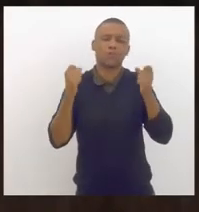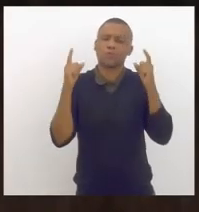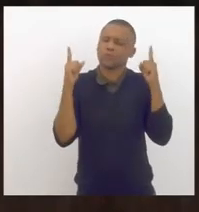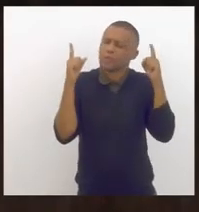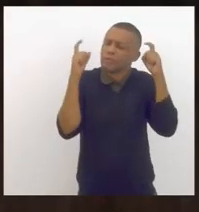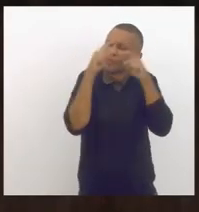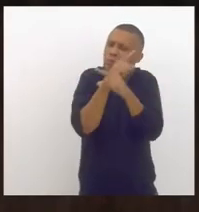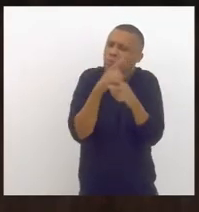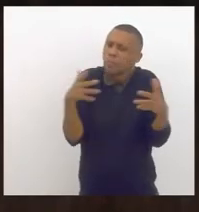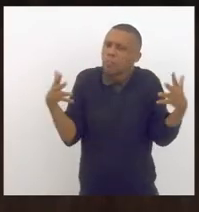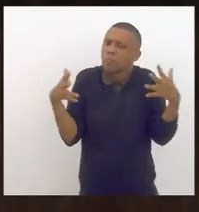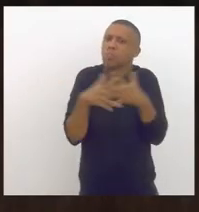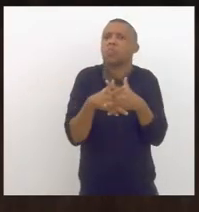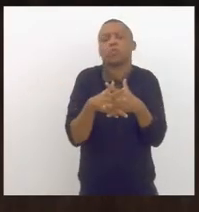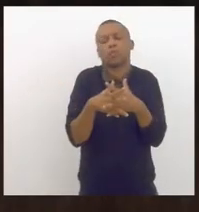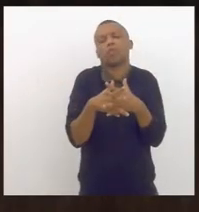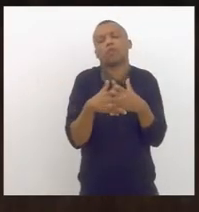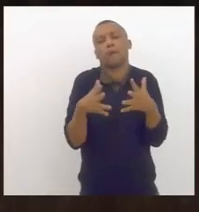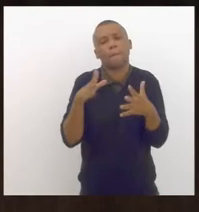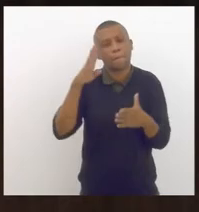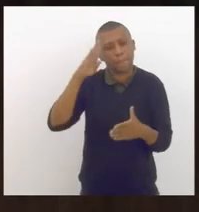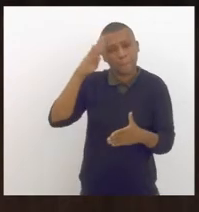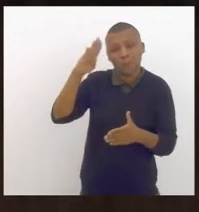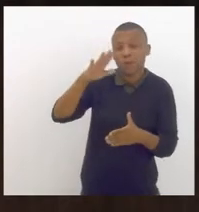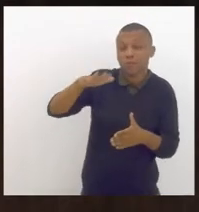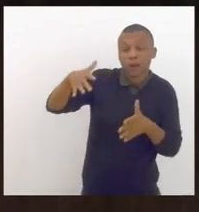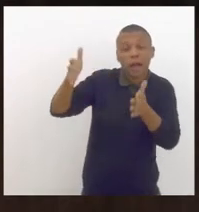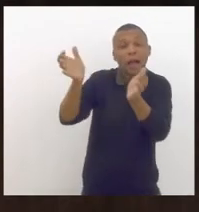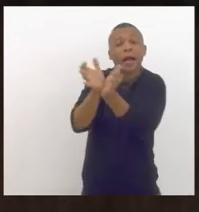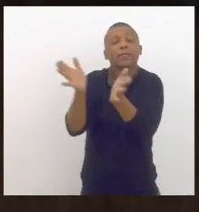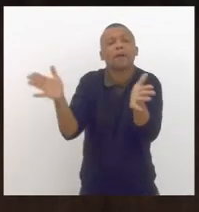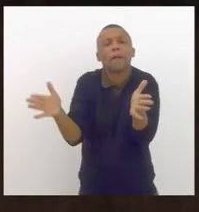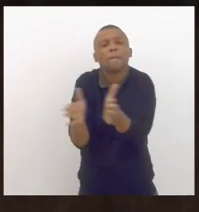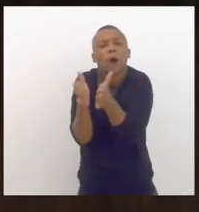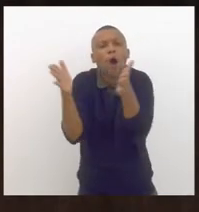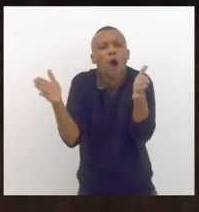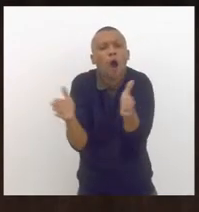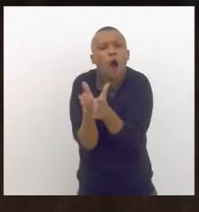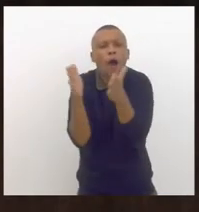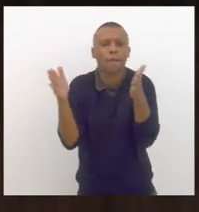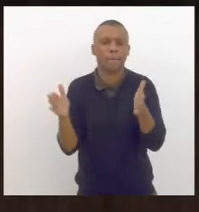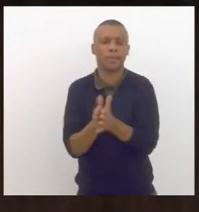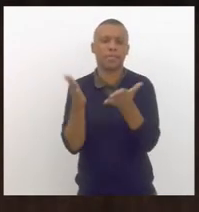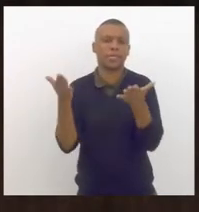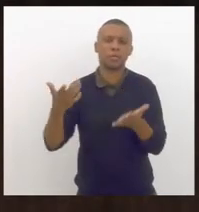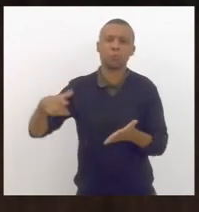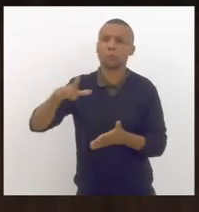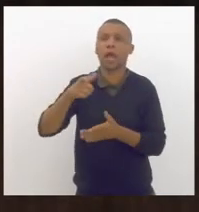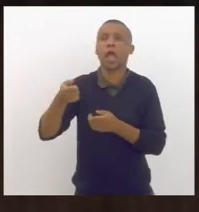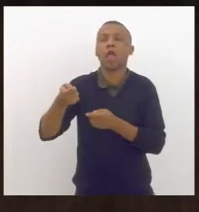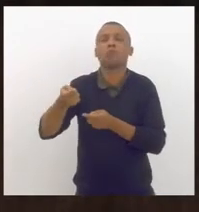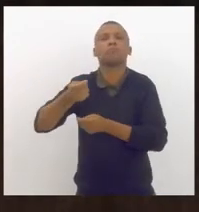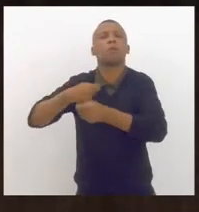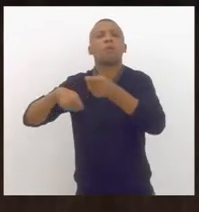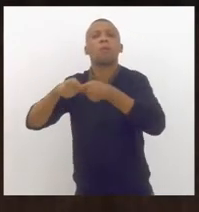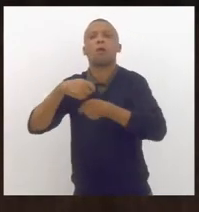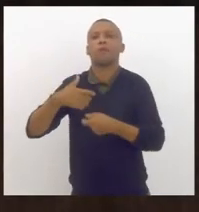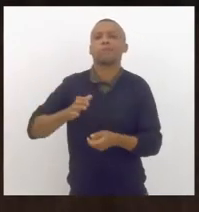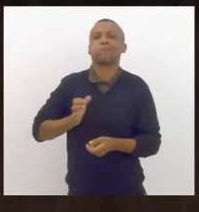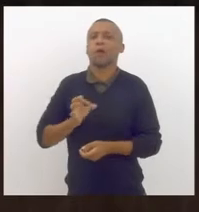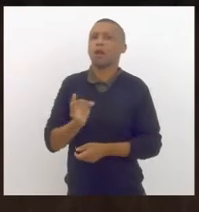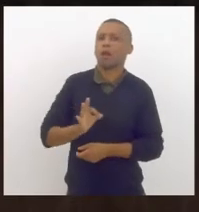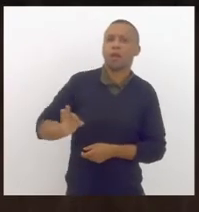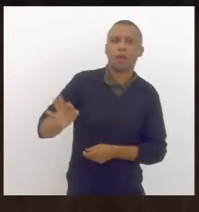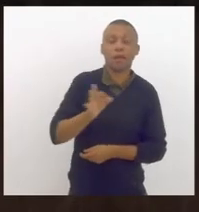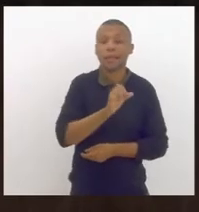dificultoso, sobretudo para os estratos mais desfavorecidos economicamente da população, se não fosse